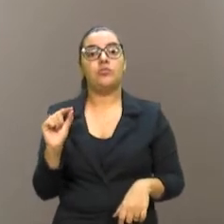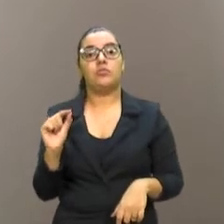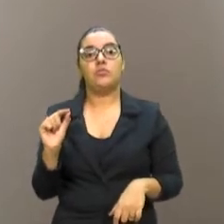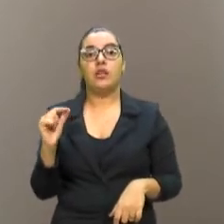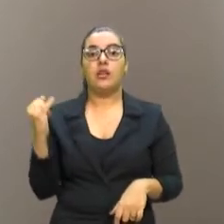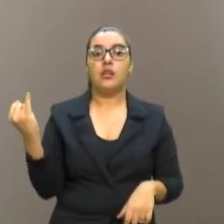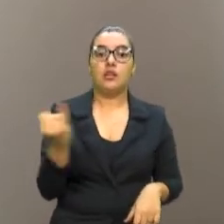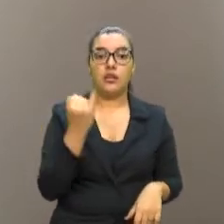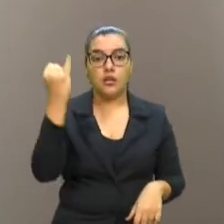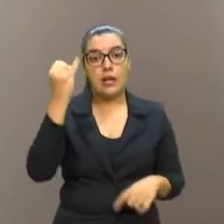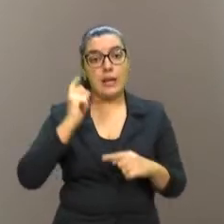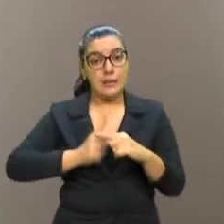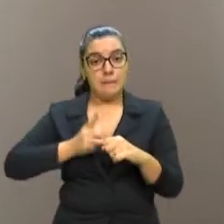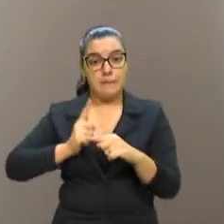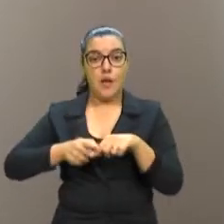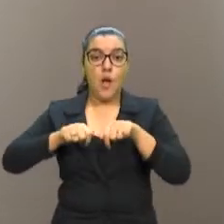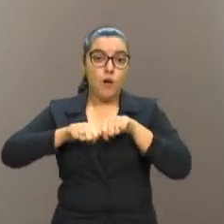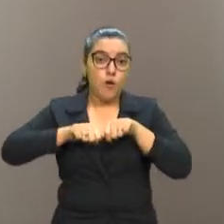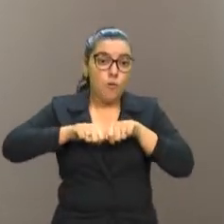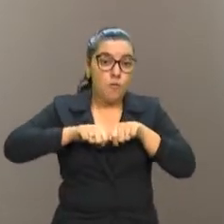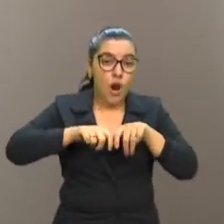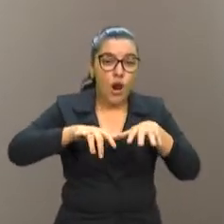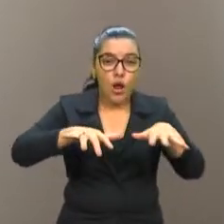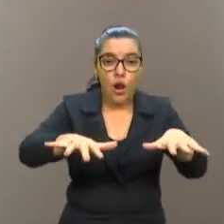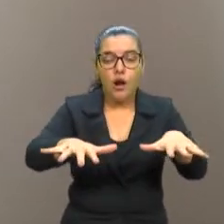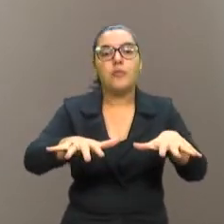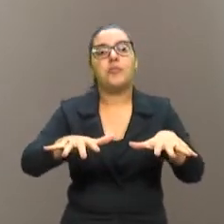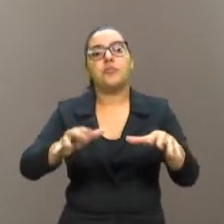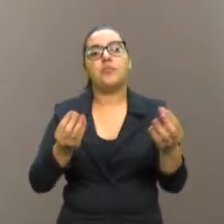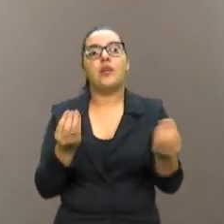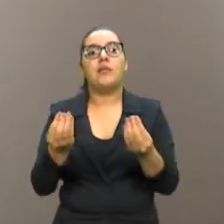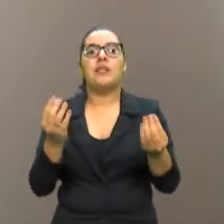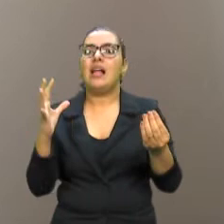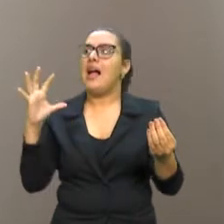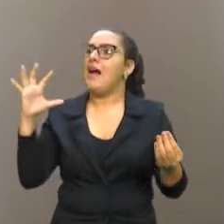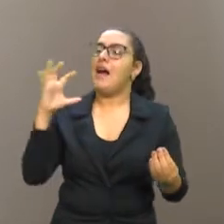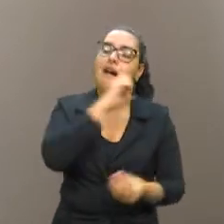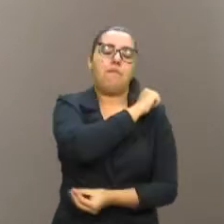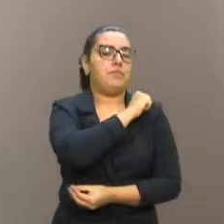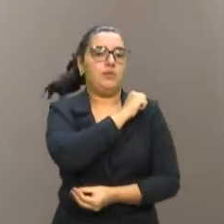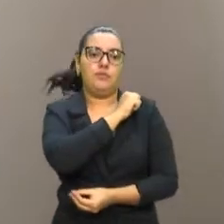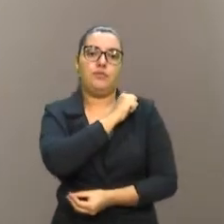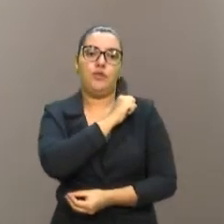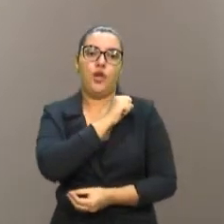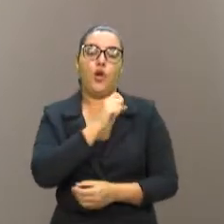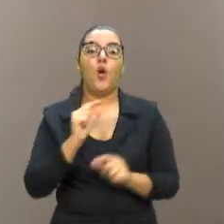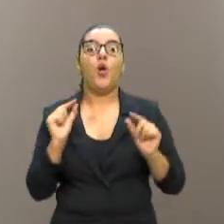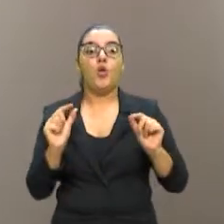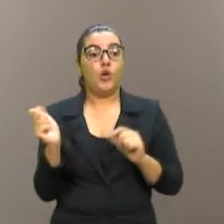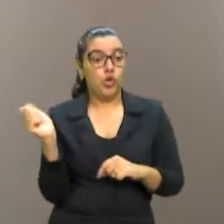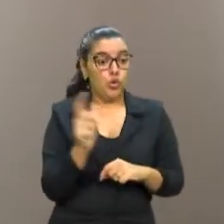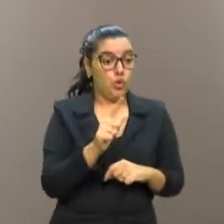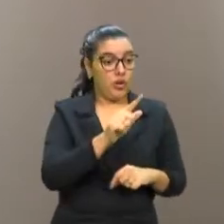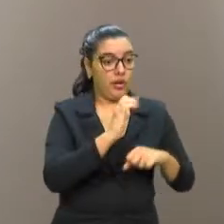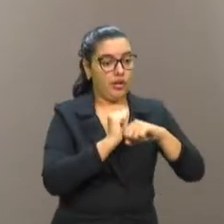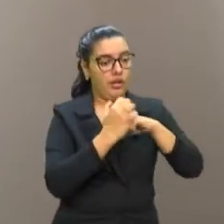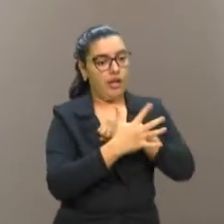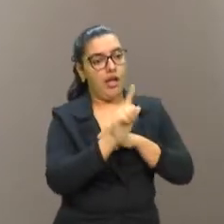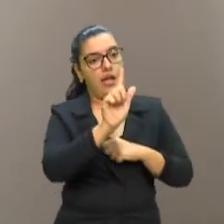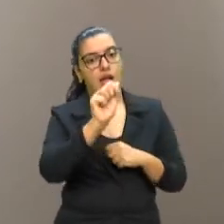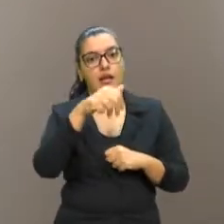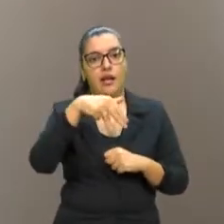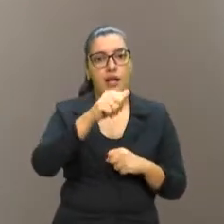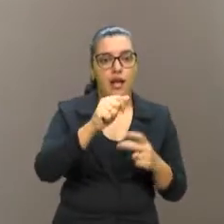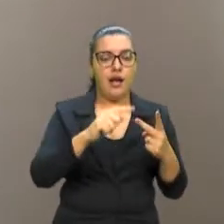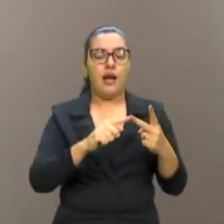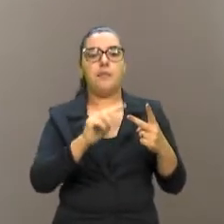importante, porque a disseminação dela se dá de forma muito mais veloz do que as outras variantes, gama, beta, alfa,